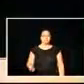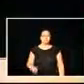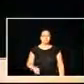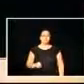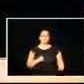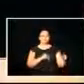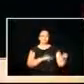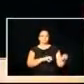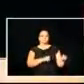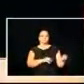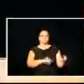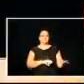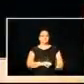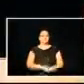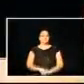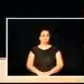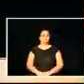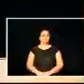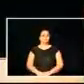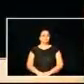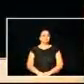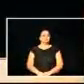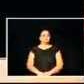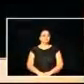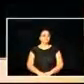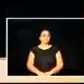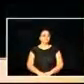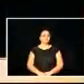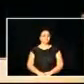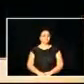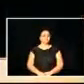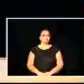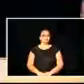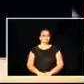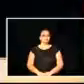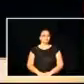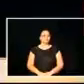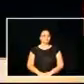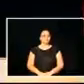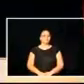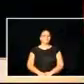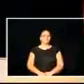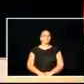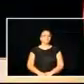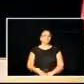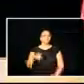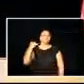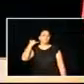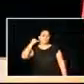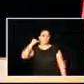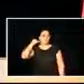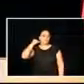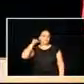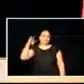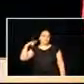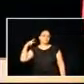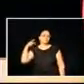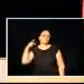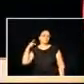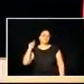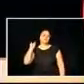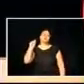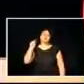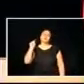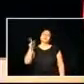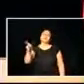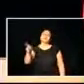serviço, e aí as pessoas me questionando, Poliana, será que é para acertar a vida dessa pessoa? Então, é uma situação que eu